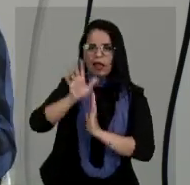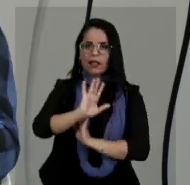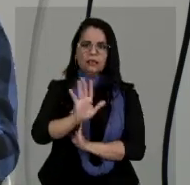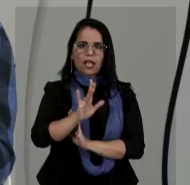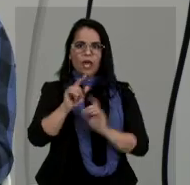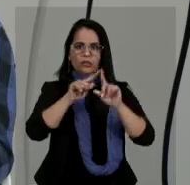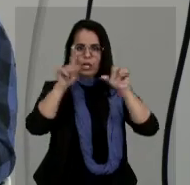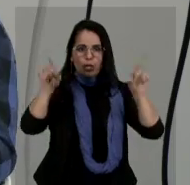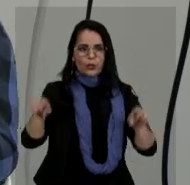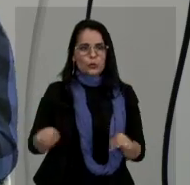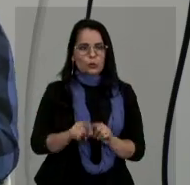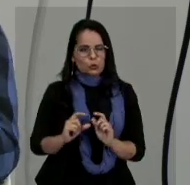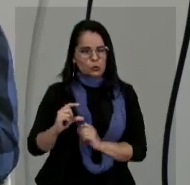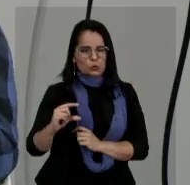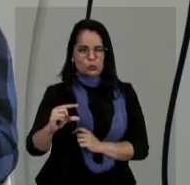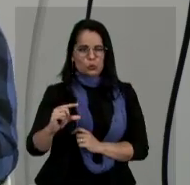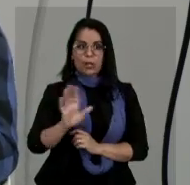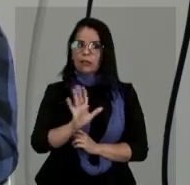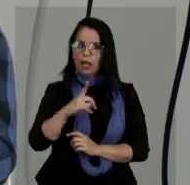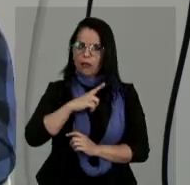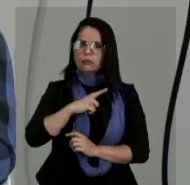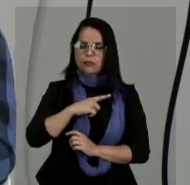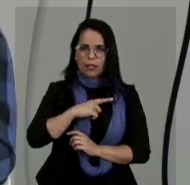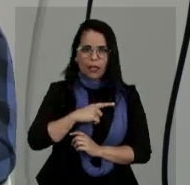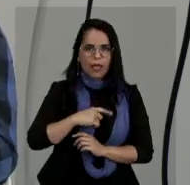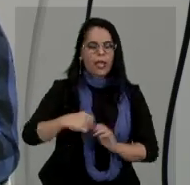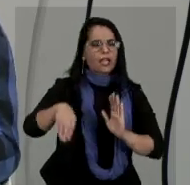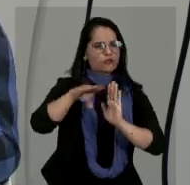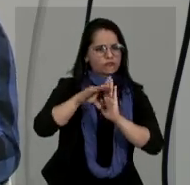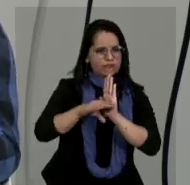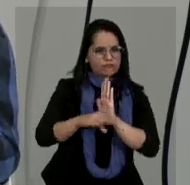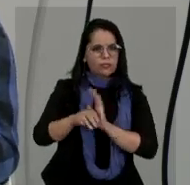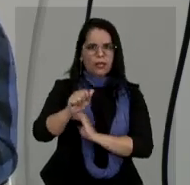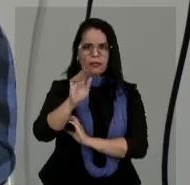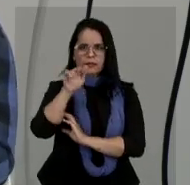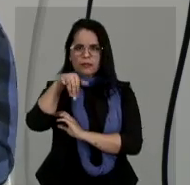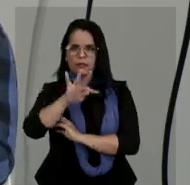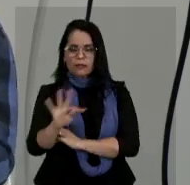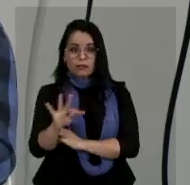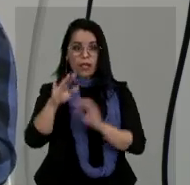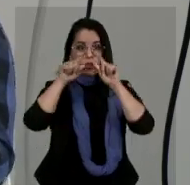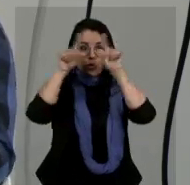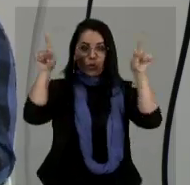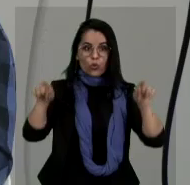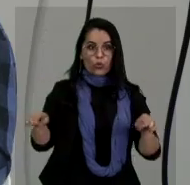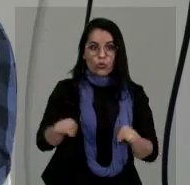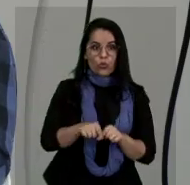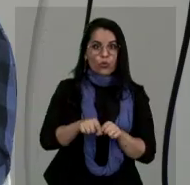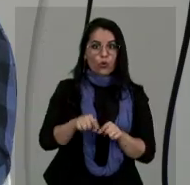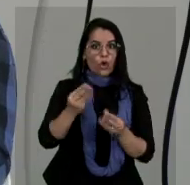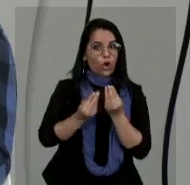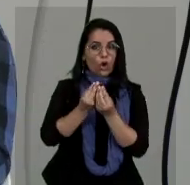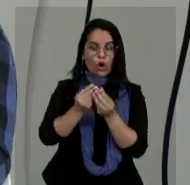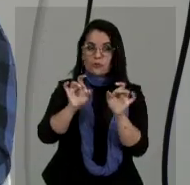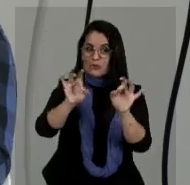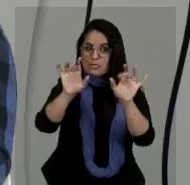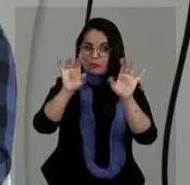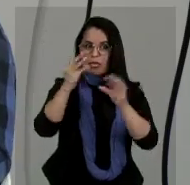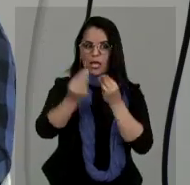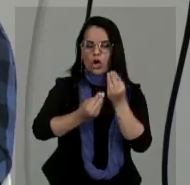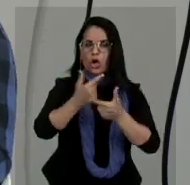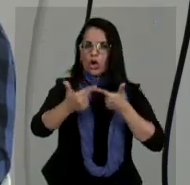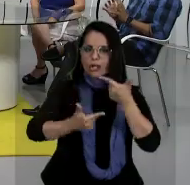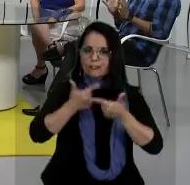uma janela minúscula, existe norma da BNT, existe formação específica para a atuação desse profissional.